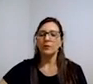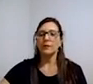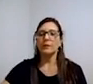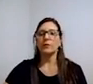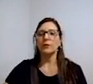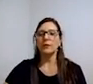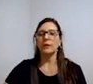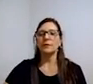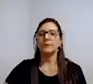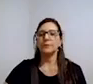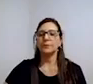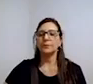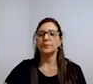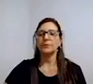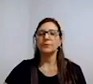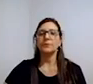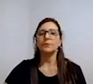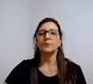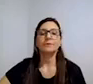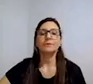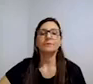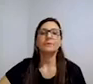na ilustração a seguir.